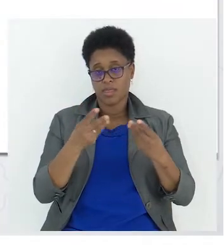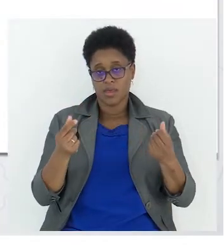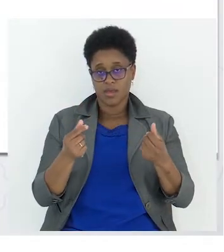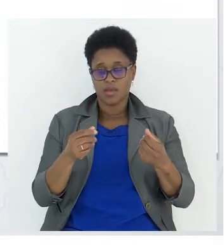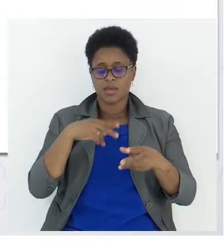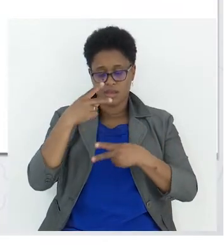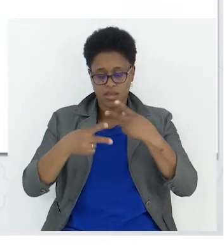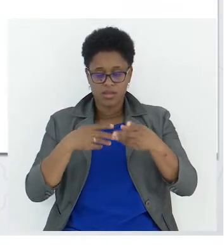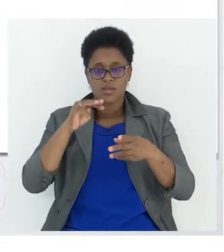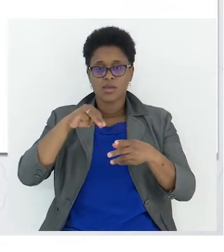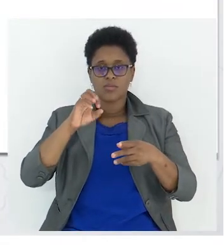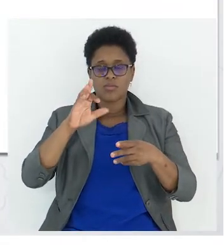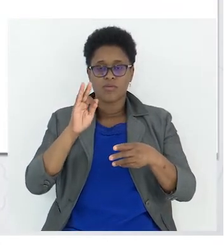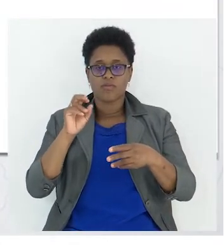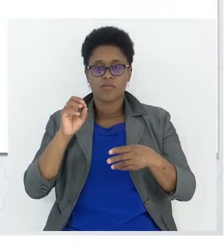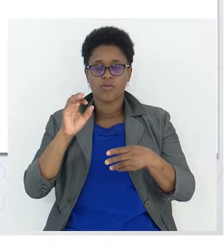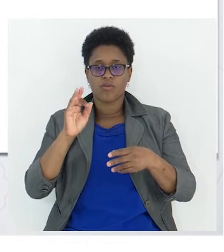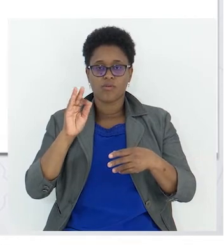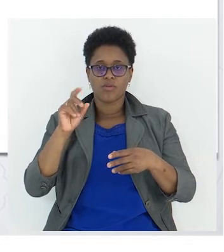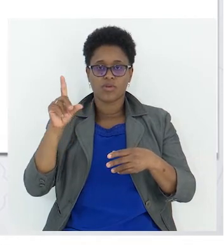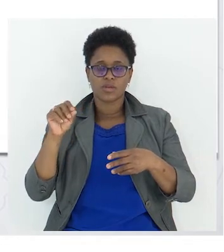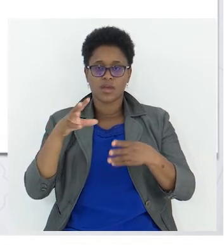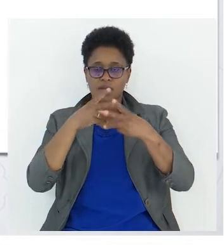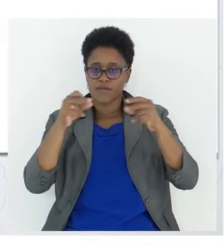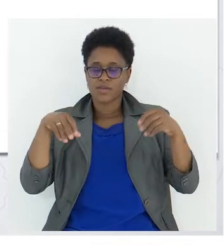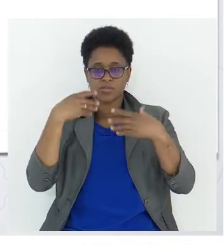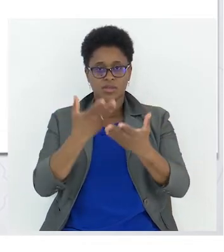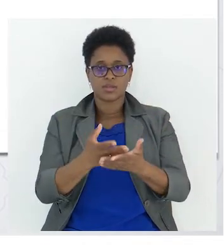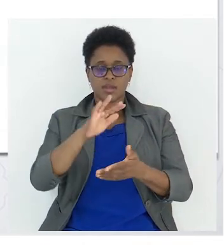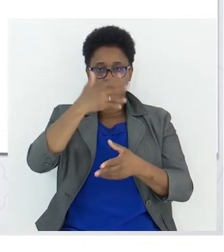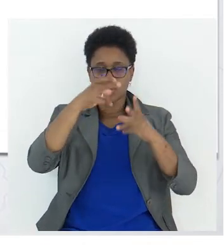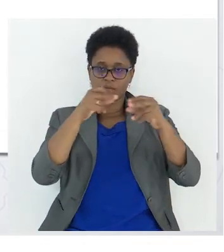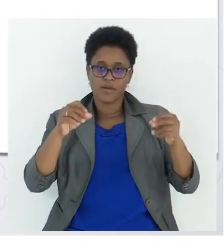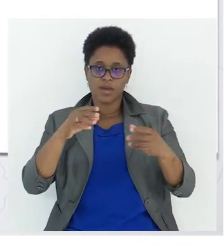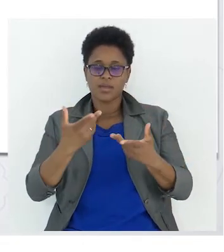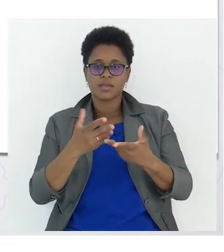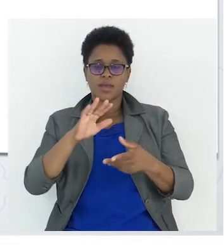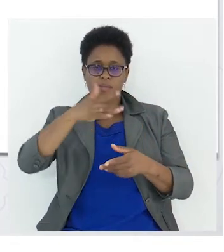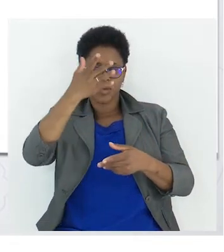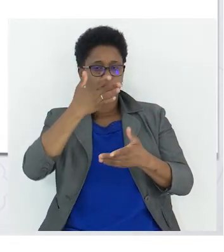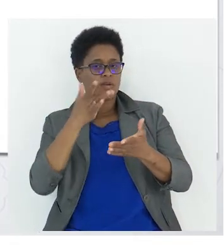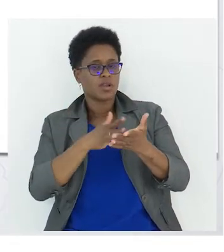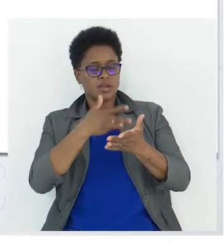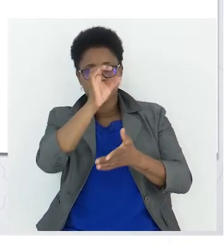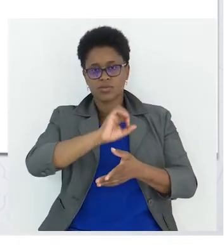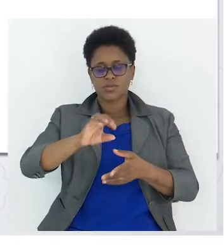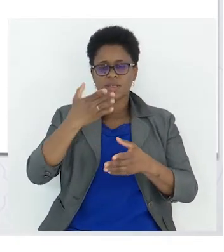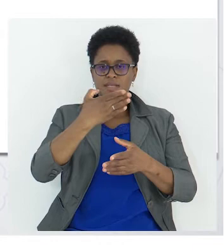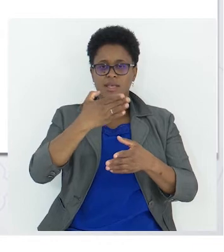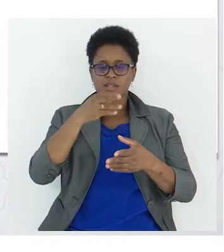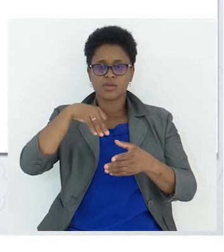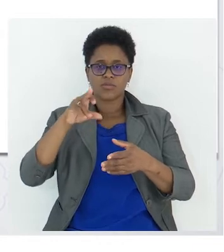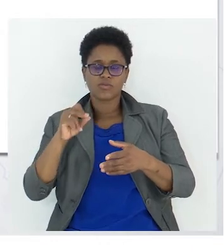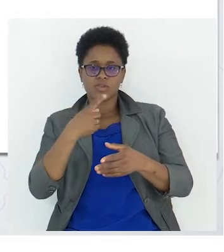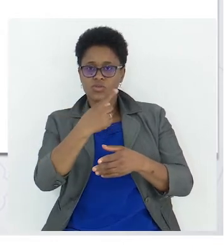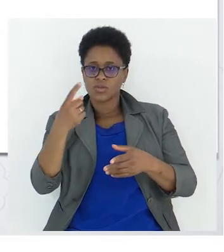Analisa morfologicamente as frases que te são apresentadas. A primeira frase, o seu primeiro livro, A Sétima Profecia do Isolado. Também vais